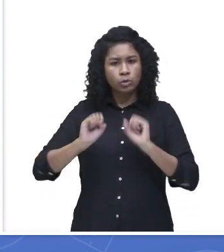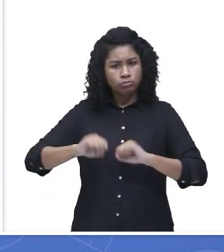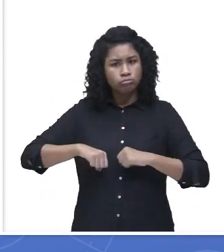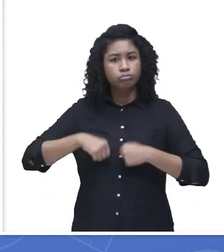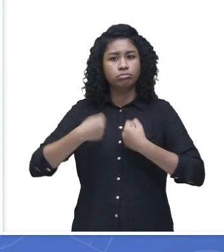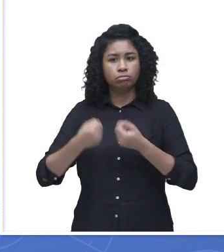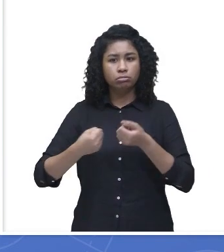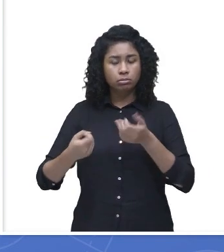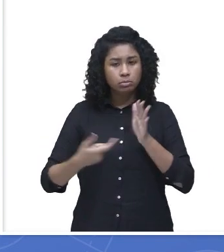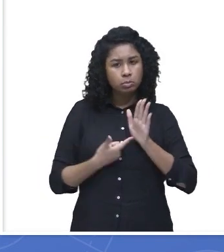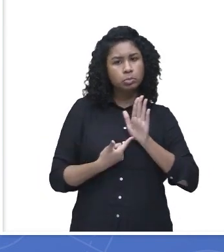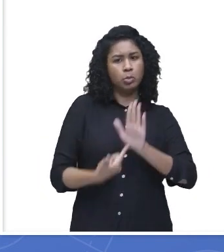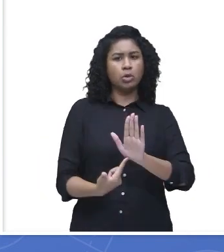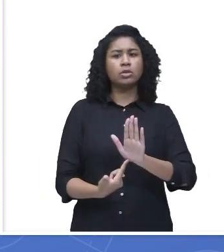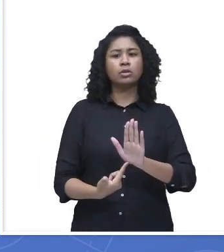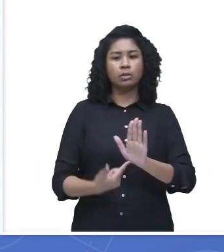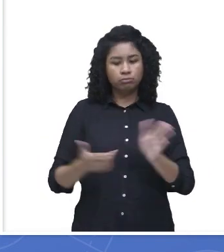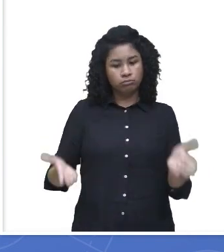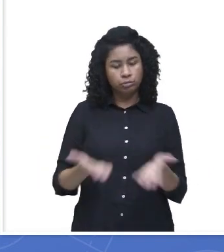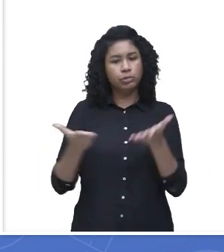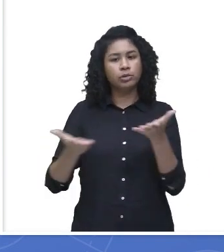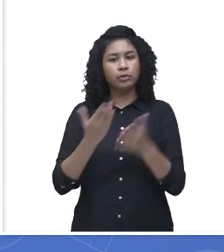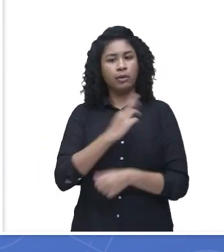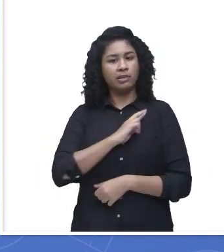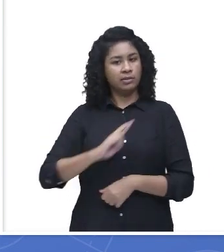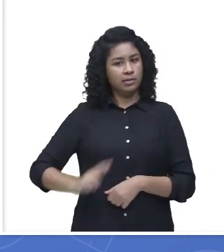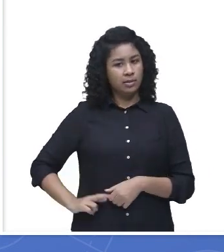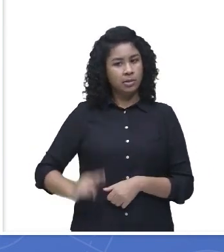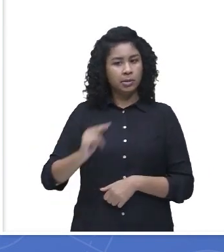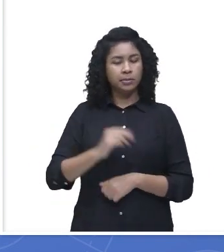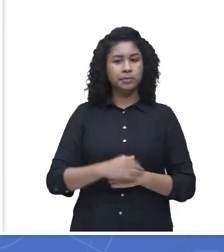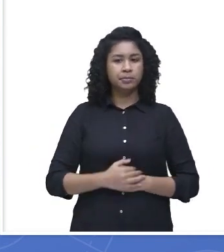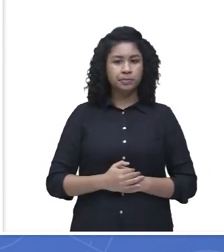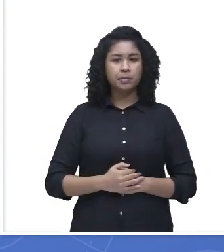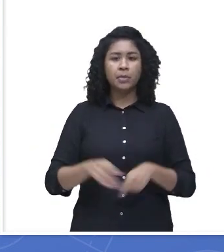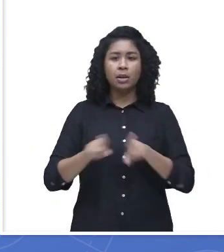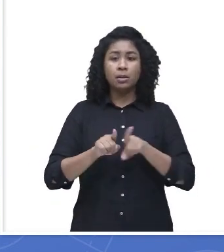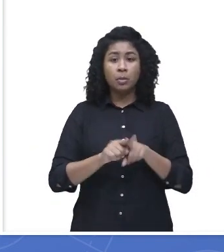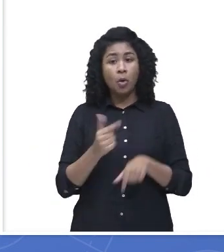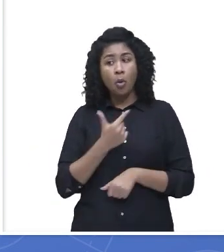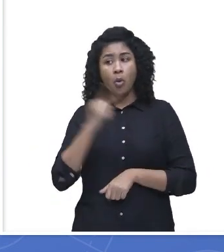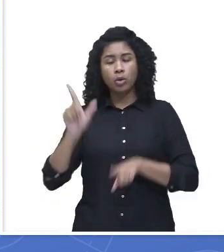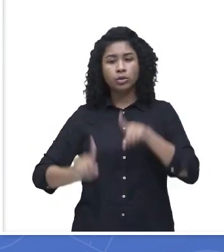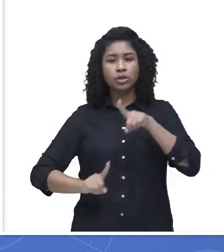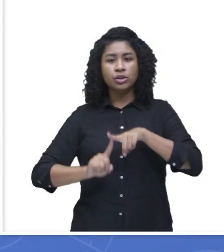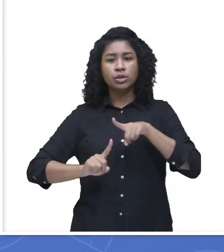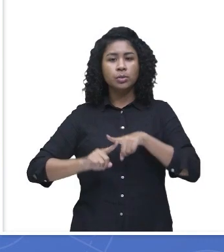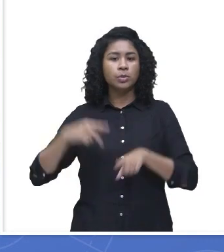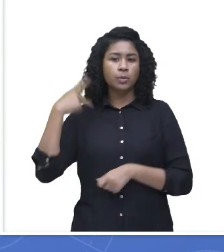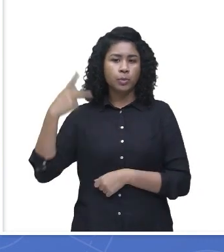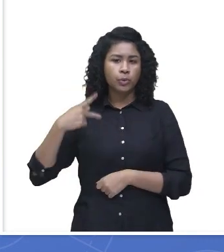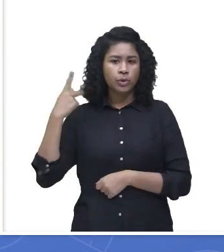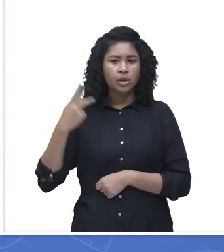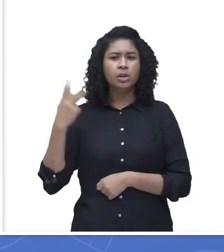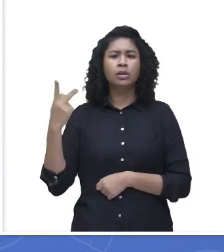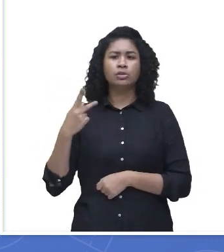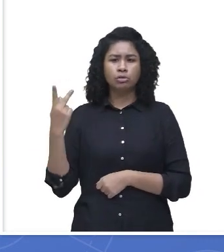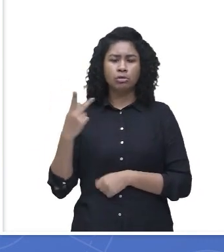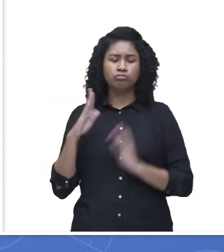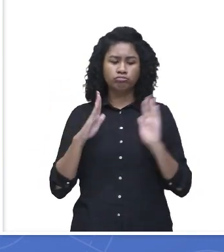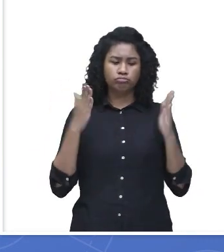ideal republicano. Mas nós tínhamos também um tipo de política muito ligada à questão agrária, né?